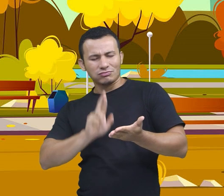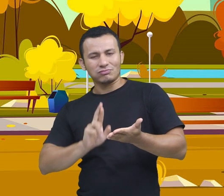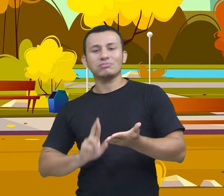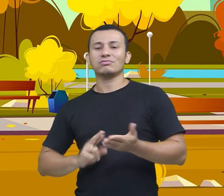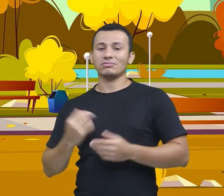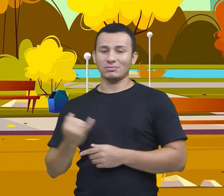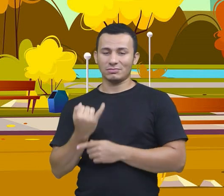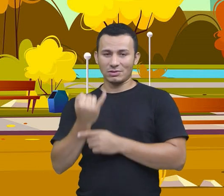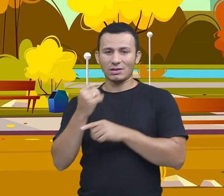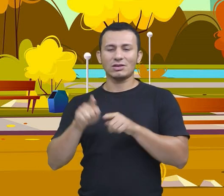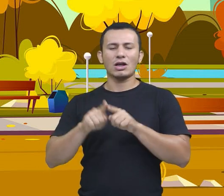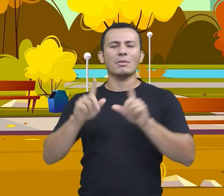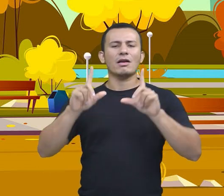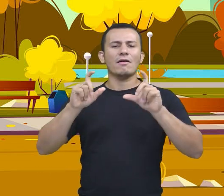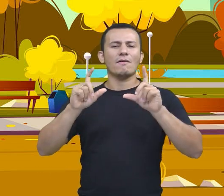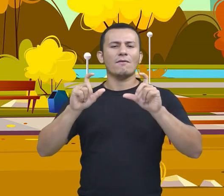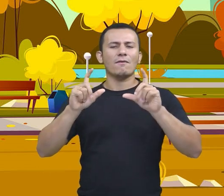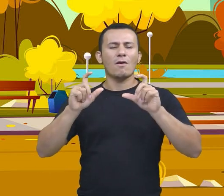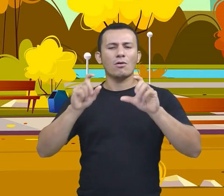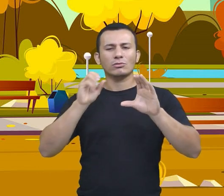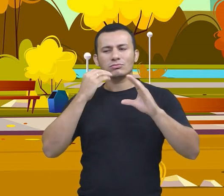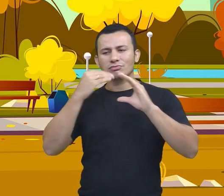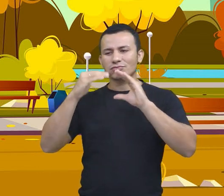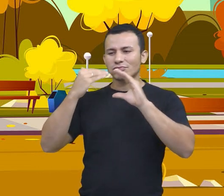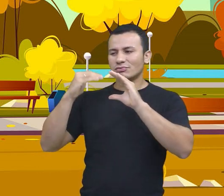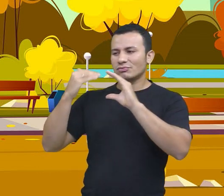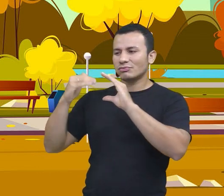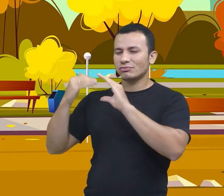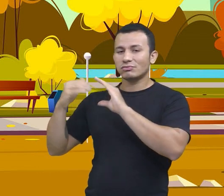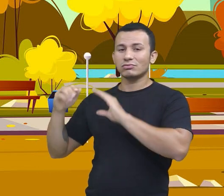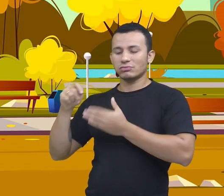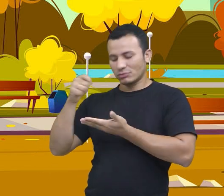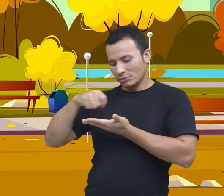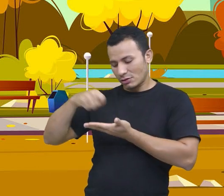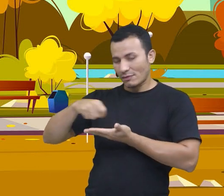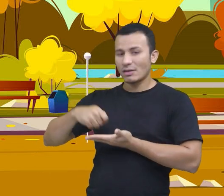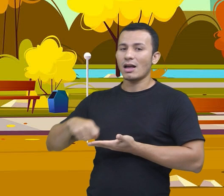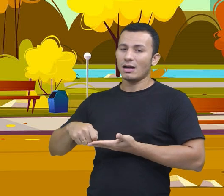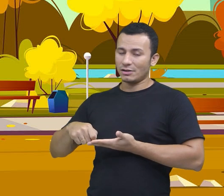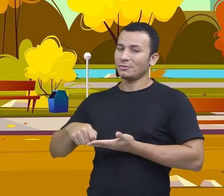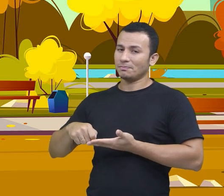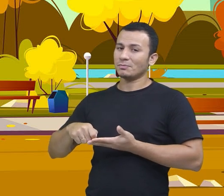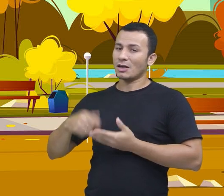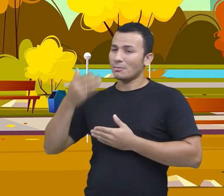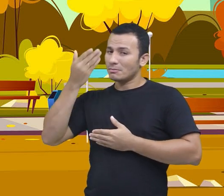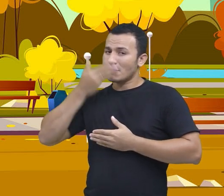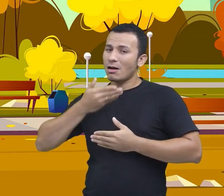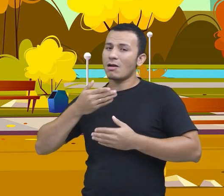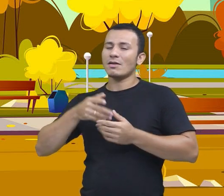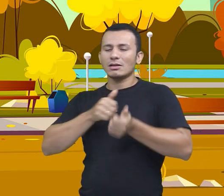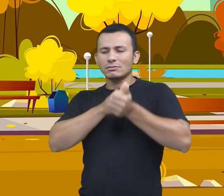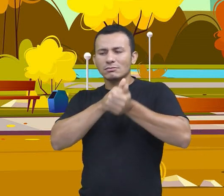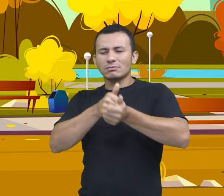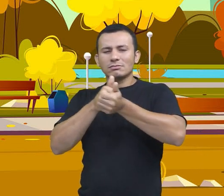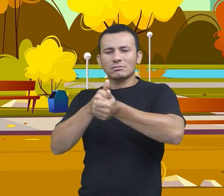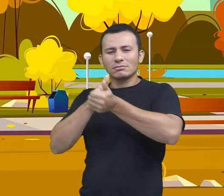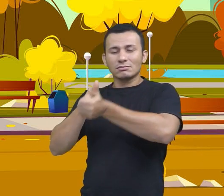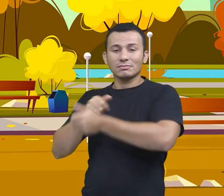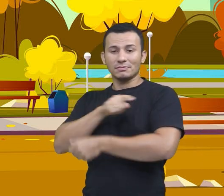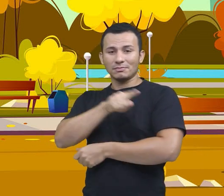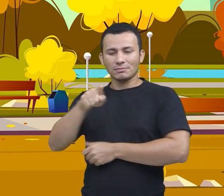frequência, mandar a fotinho para a professora de você fazendo a atividade, para que nós possamos acompanhar o